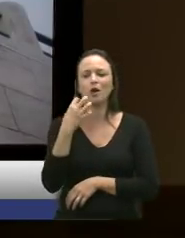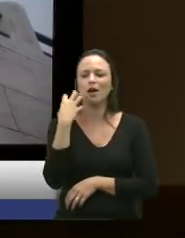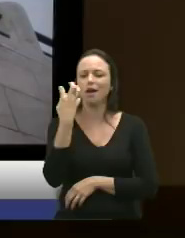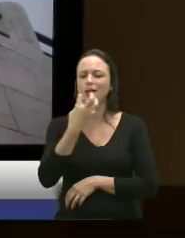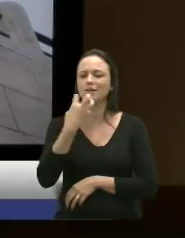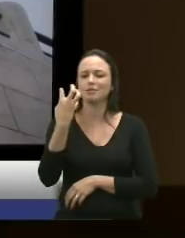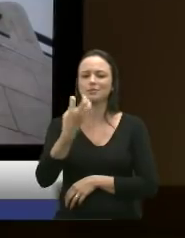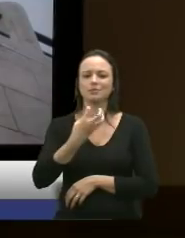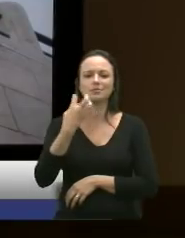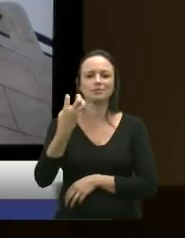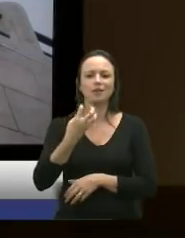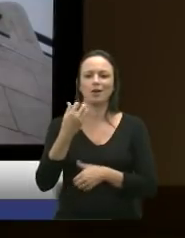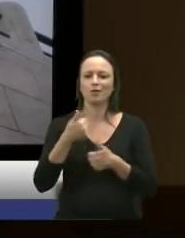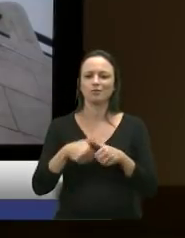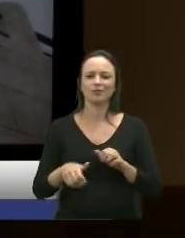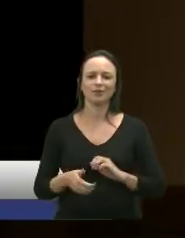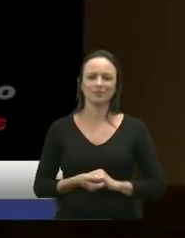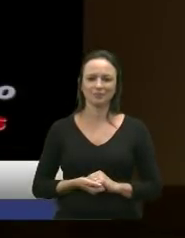prestigiava.